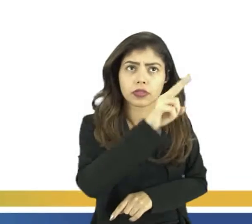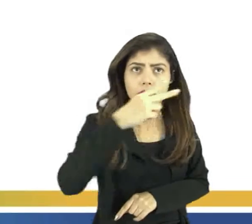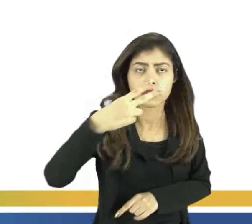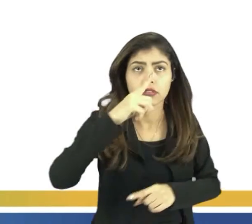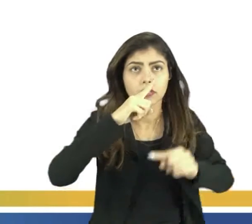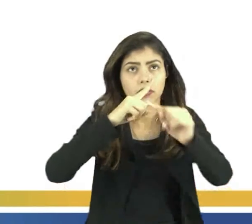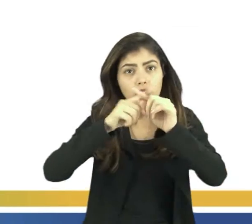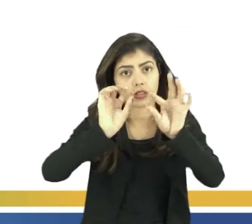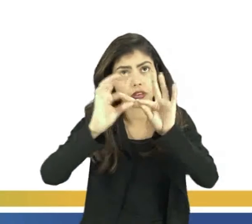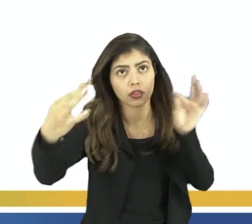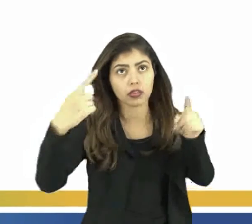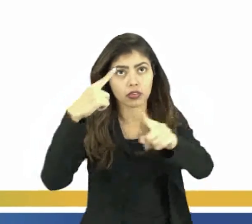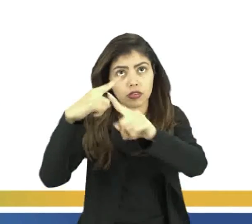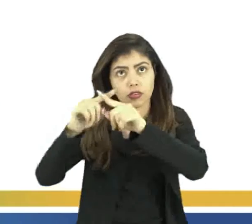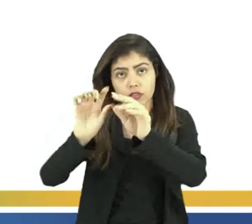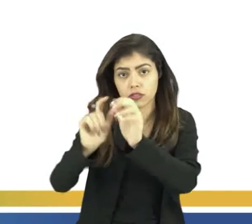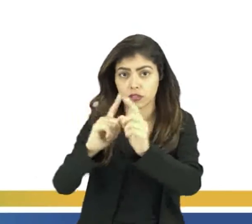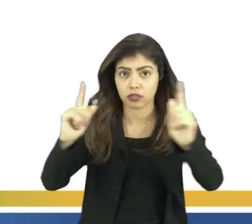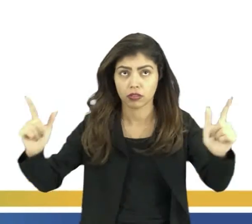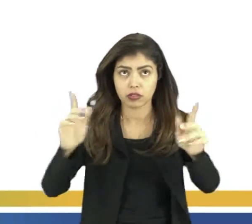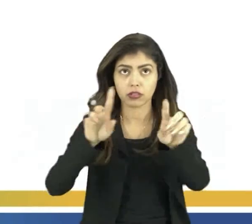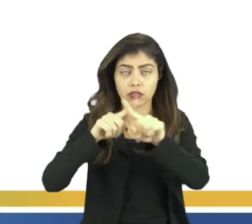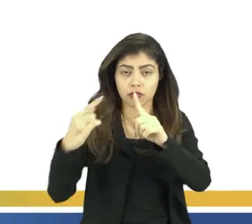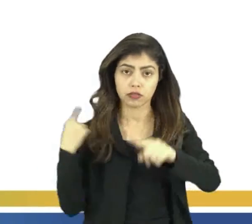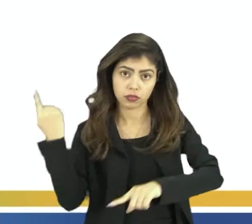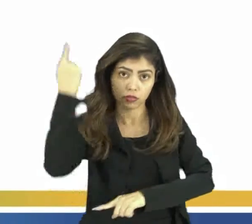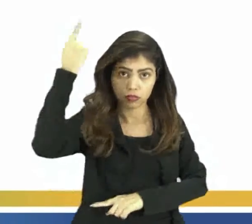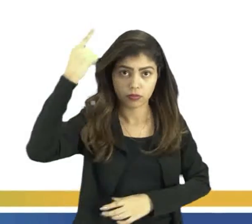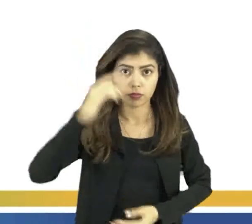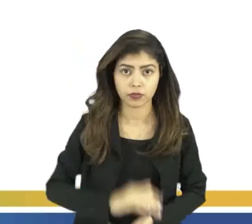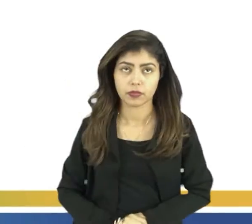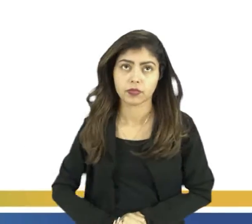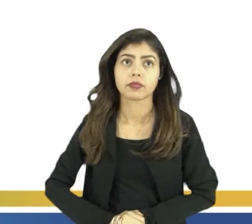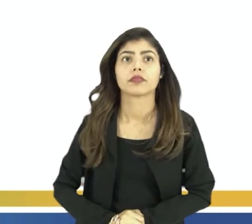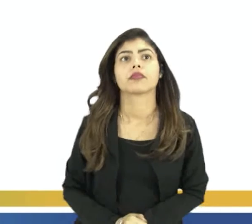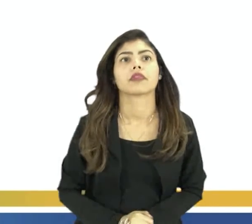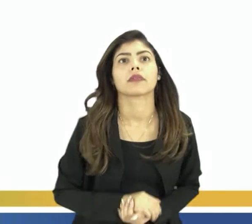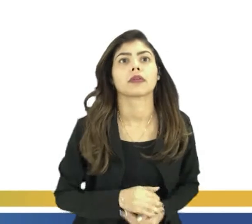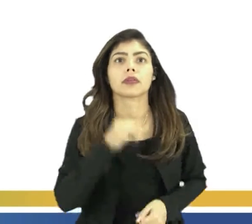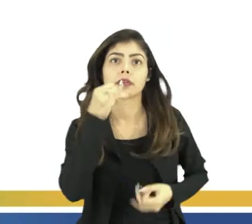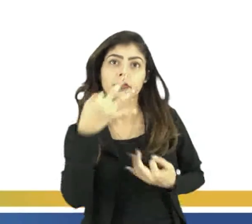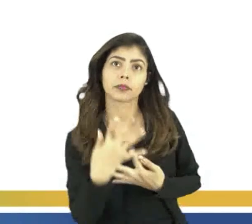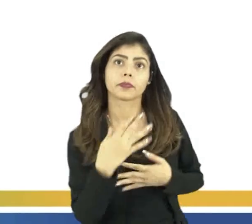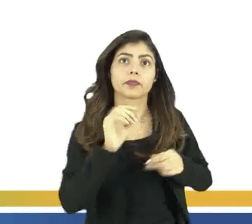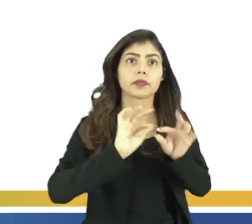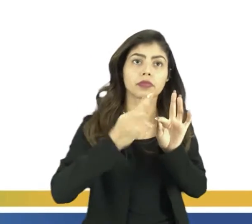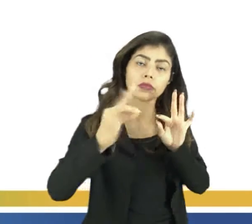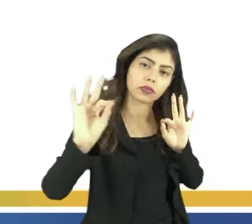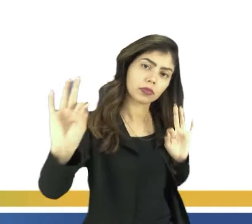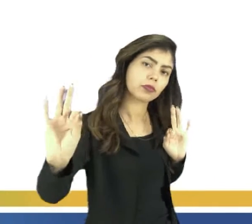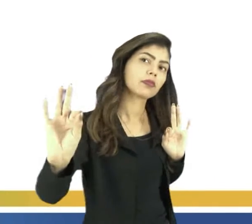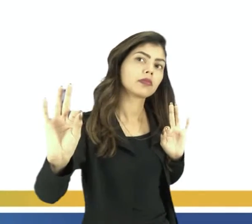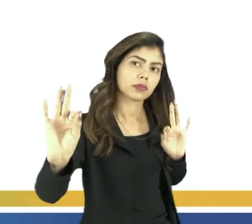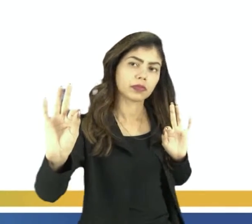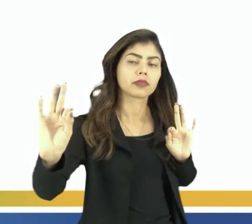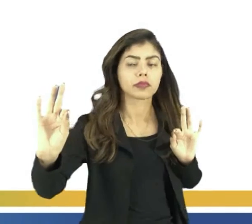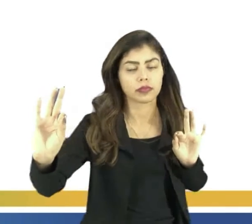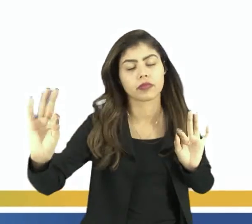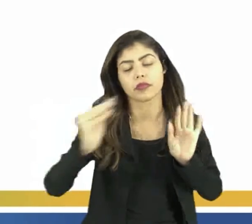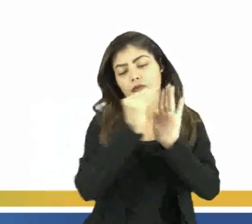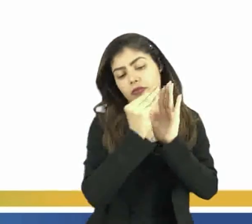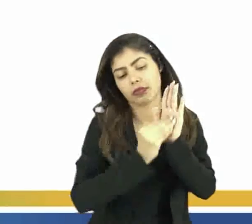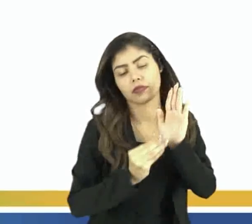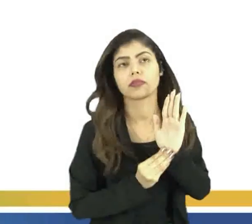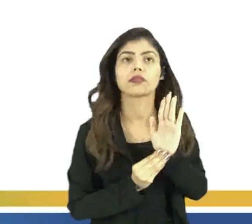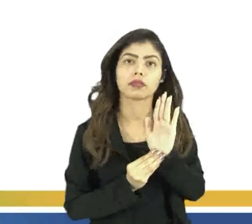o volume vai ser igual ao comprimento vezes a largura vezes a altura. Do enunciado, temos que tirar também os dados que